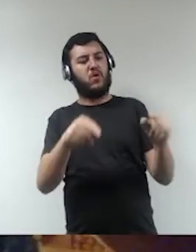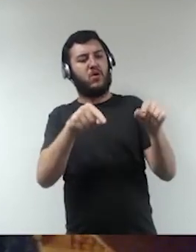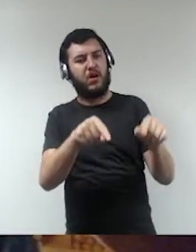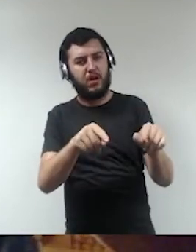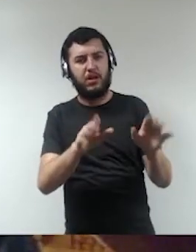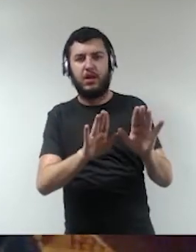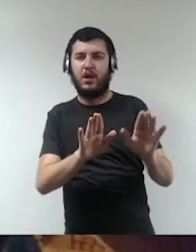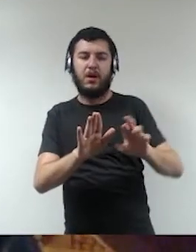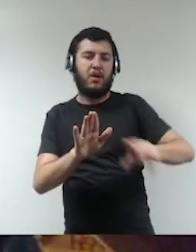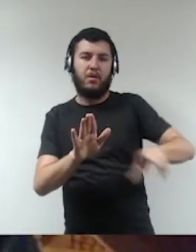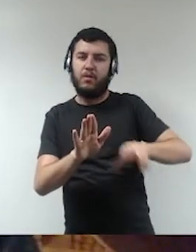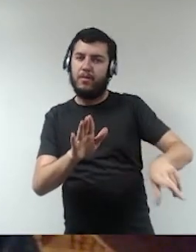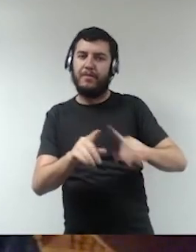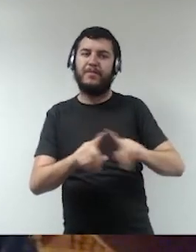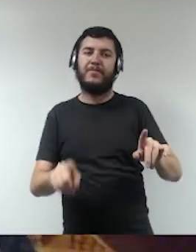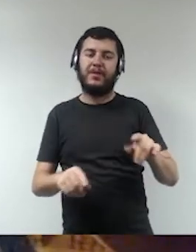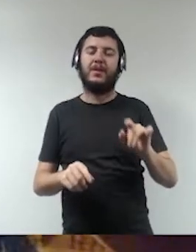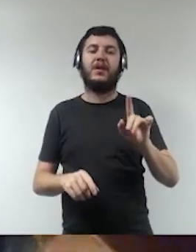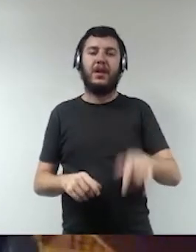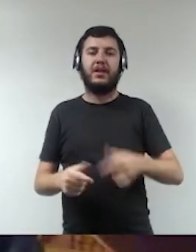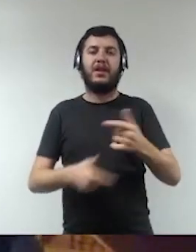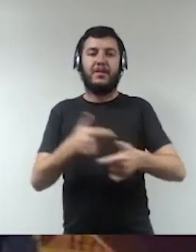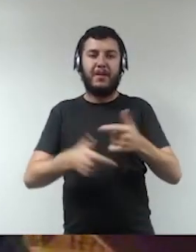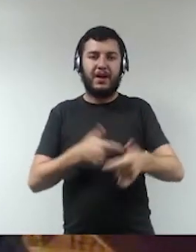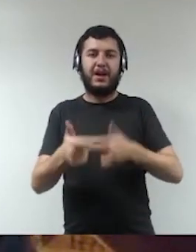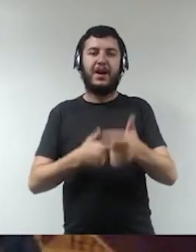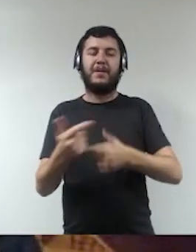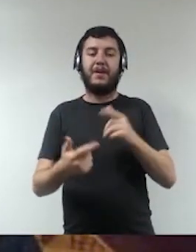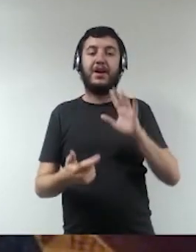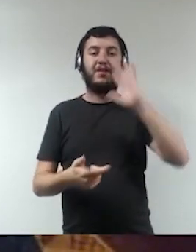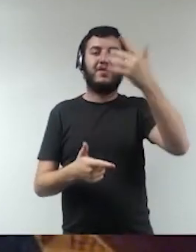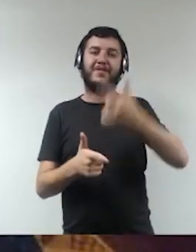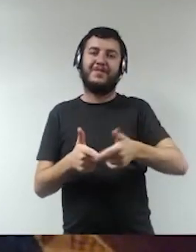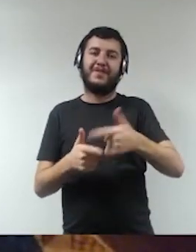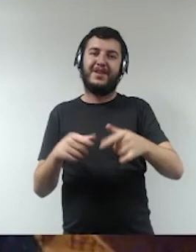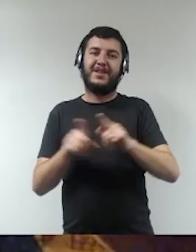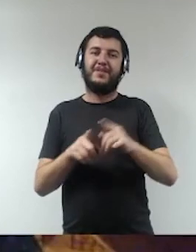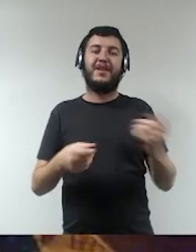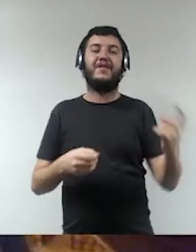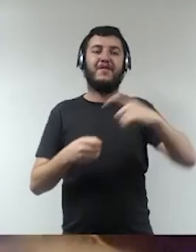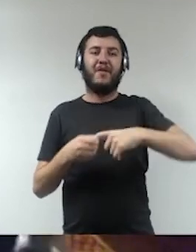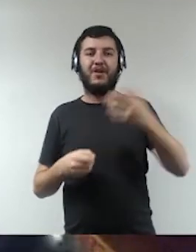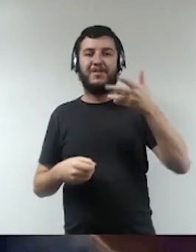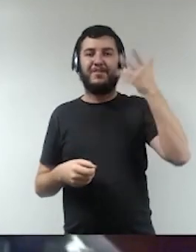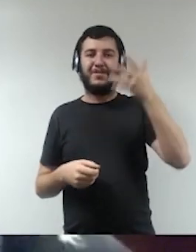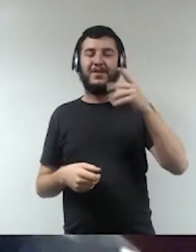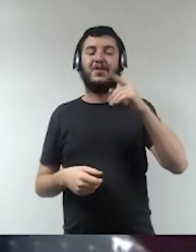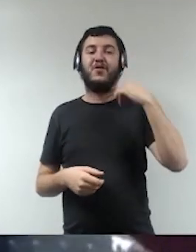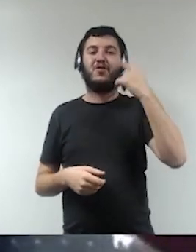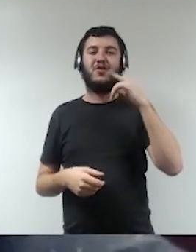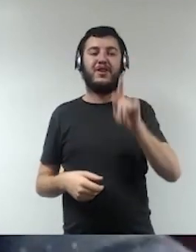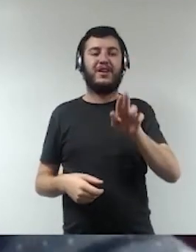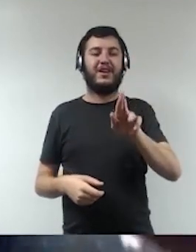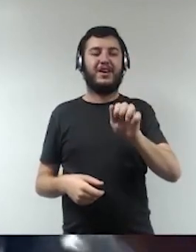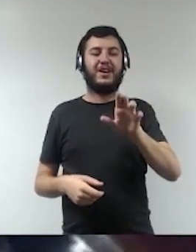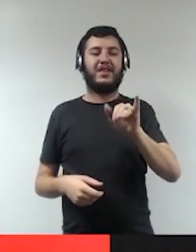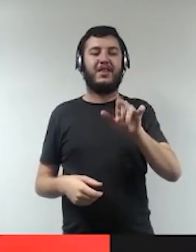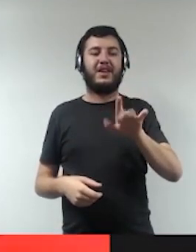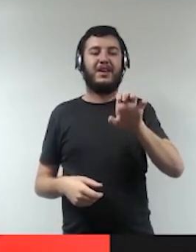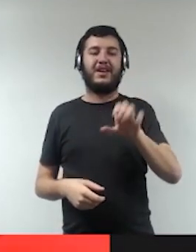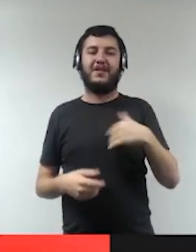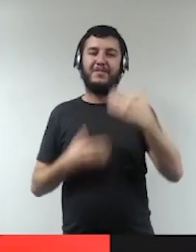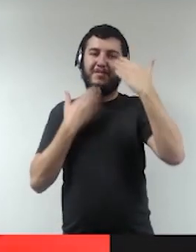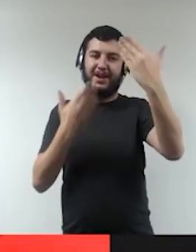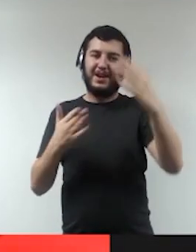do direito. Então, agradeço mais uma vez e devolvo a palavra à doutora Graciele. Muito obrigada. Que bom,